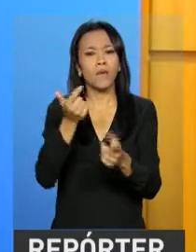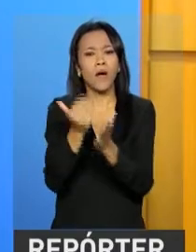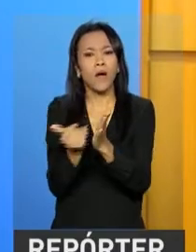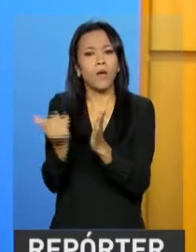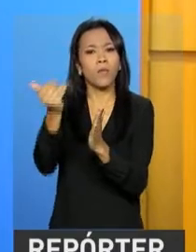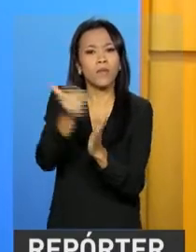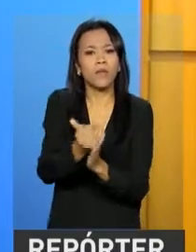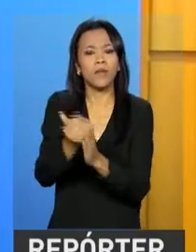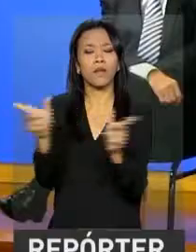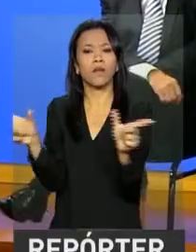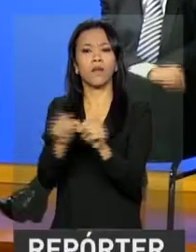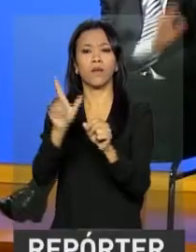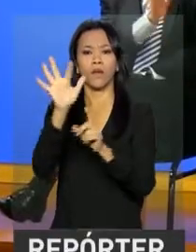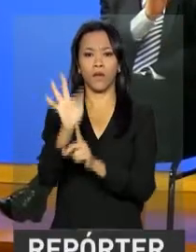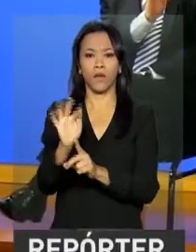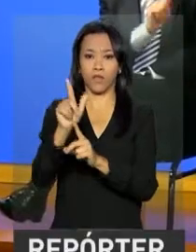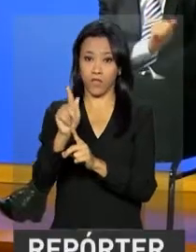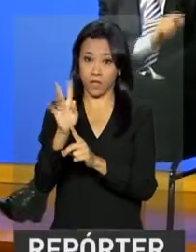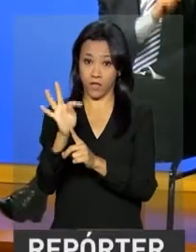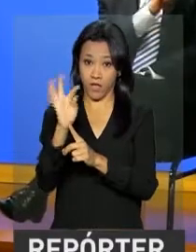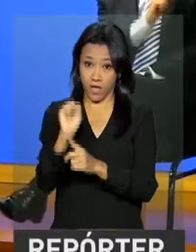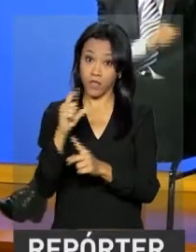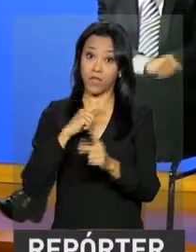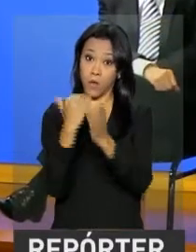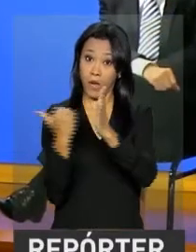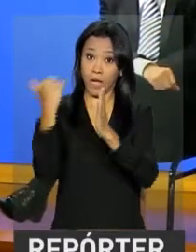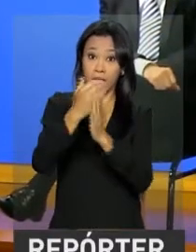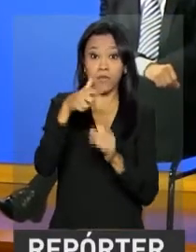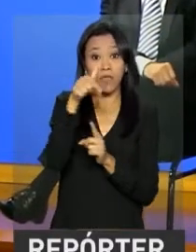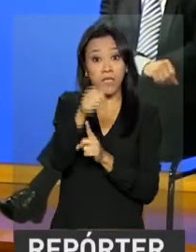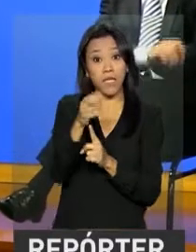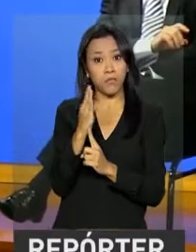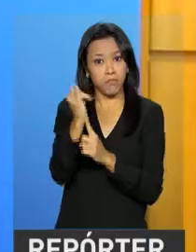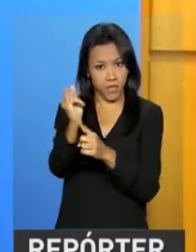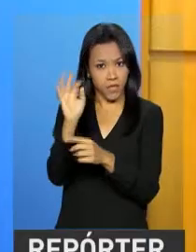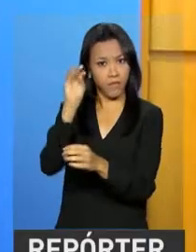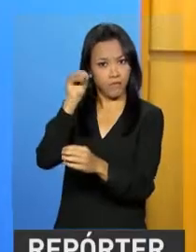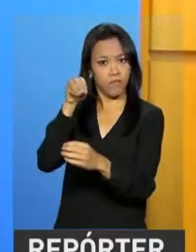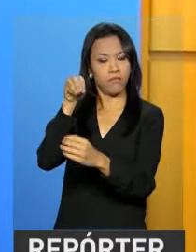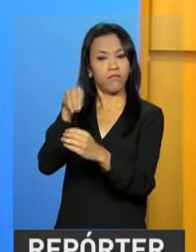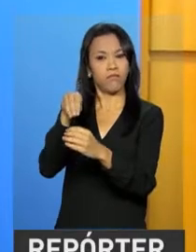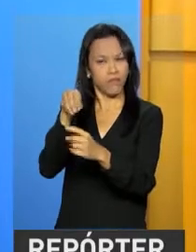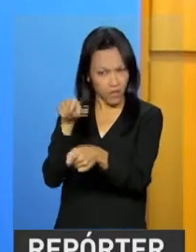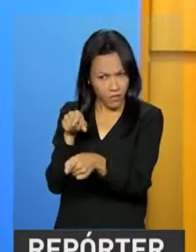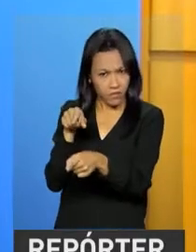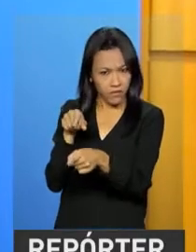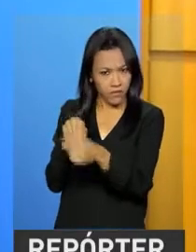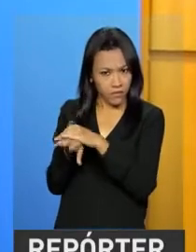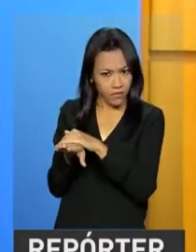do fundo de garantia. Então ele tem lá um acréscimo de 7 bilhões, não é isso? 7 bilhões, não é isso?